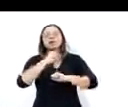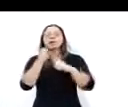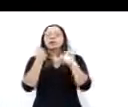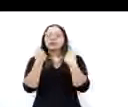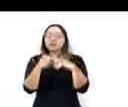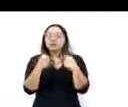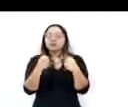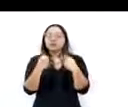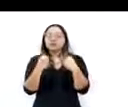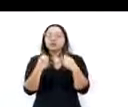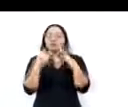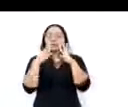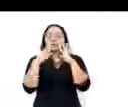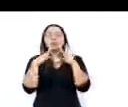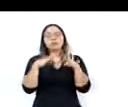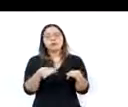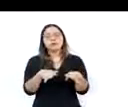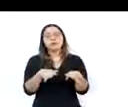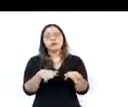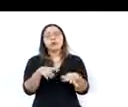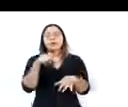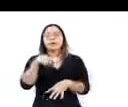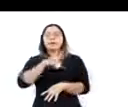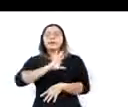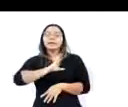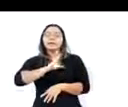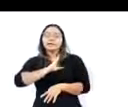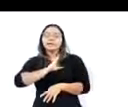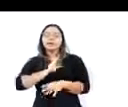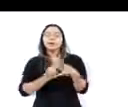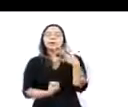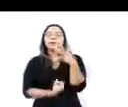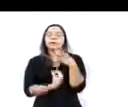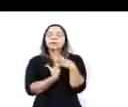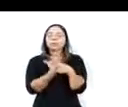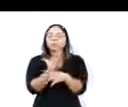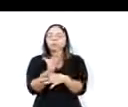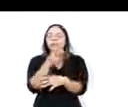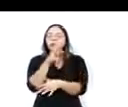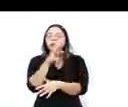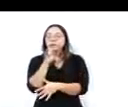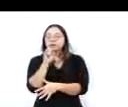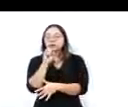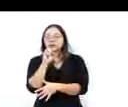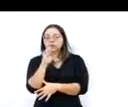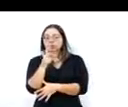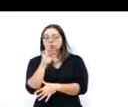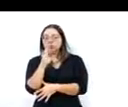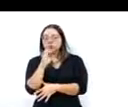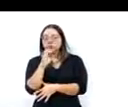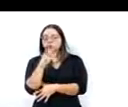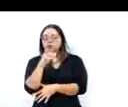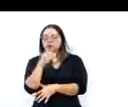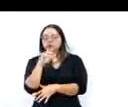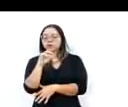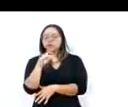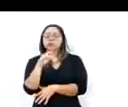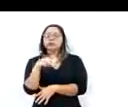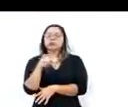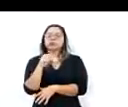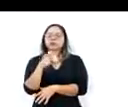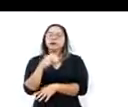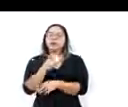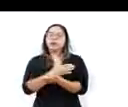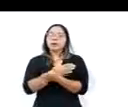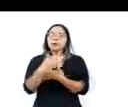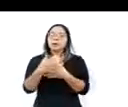Então, em Caxias, nós criamos o teste diagnóstico, né, para poder iniciar o ano 2021. Fizemos o teste diagnóstico